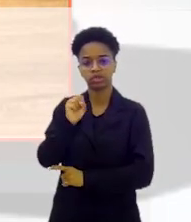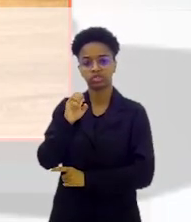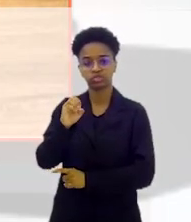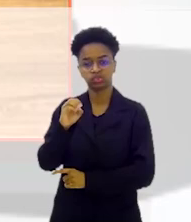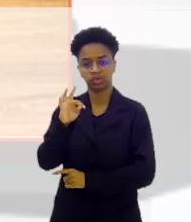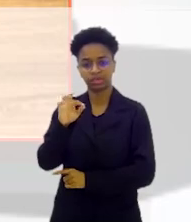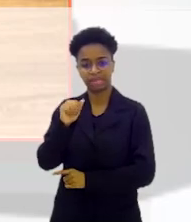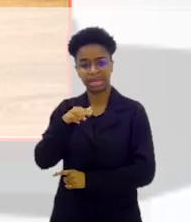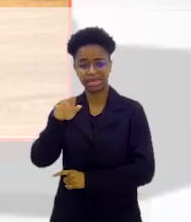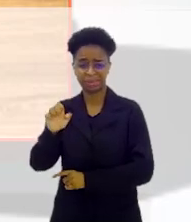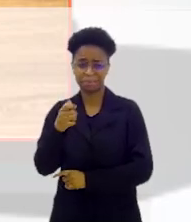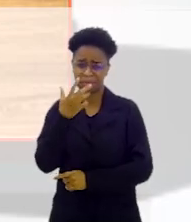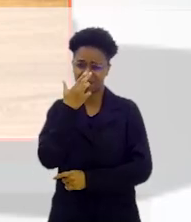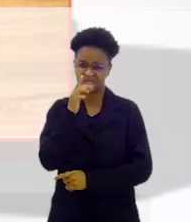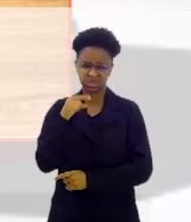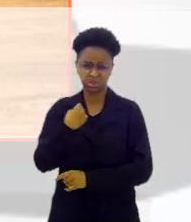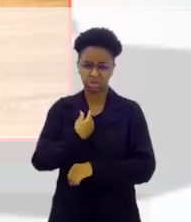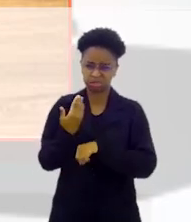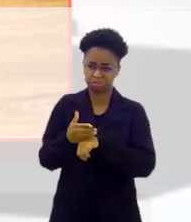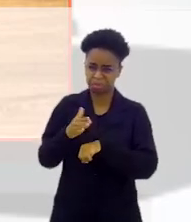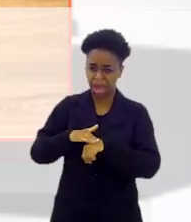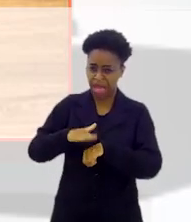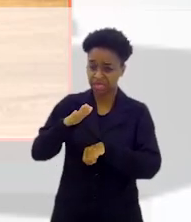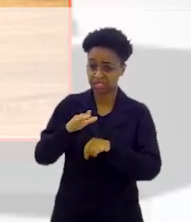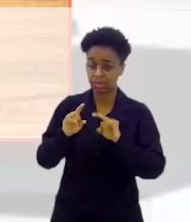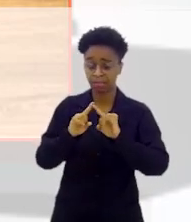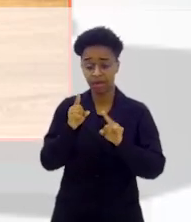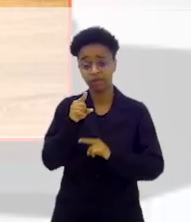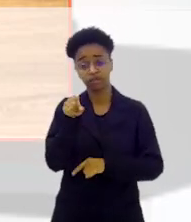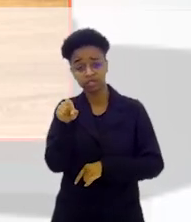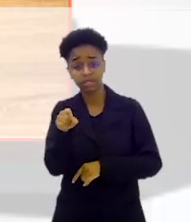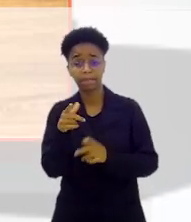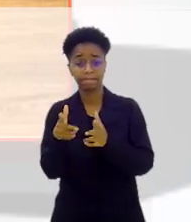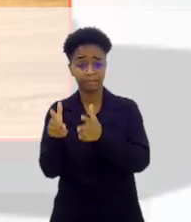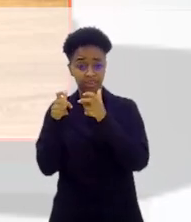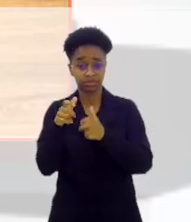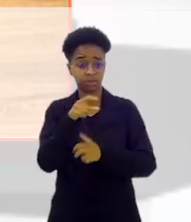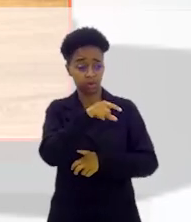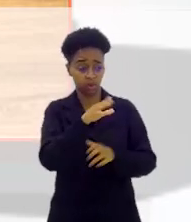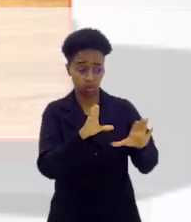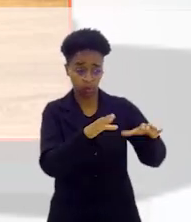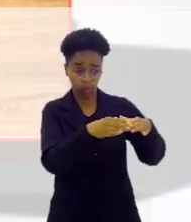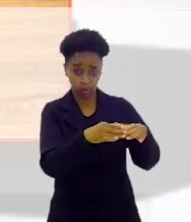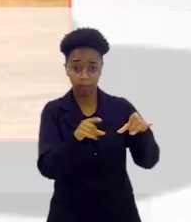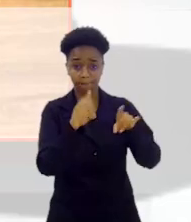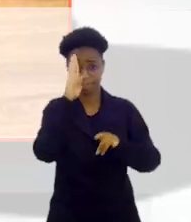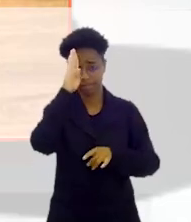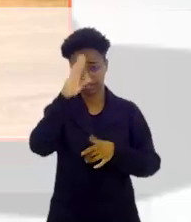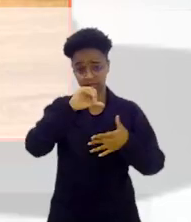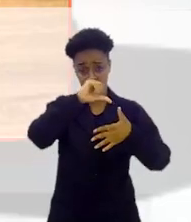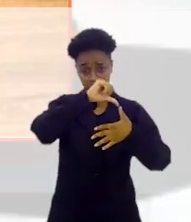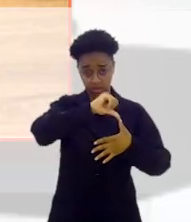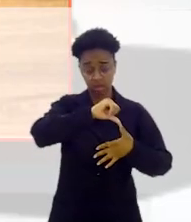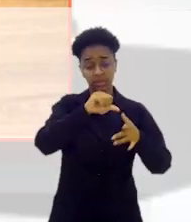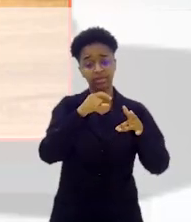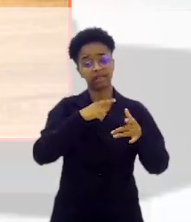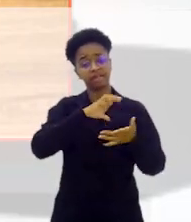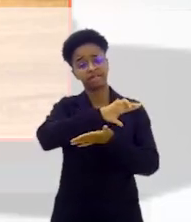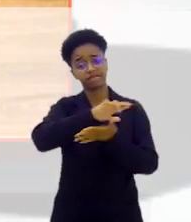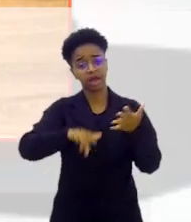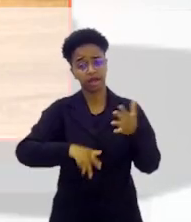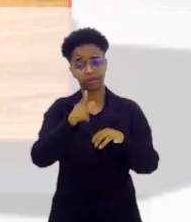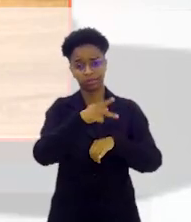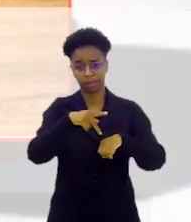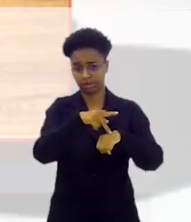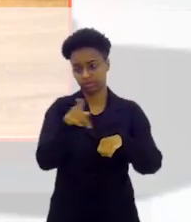eu imaginei, será que o brasileiro é mais treinado? Mas você muito bem notou que eles mesmos, entre eles, sobretudo na América do Sul, há